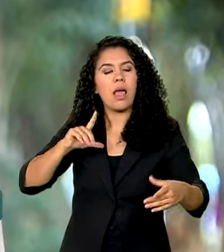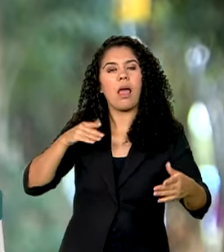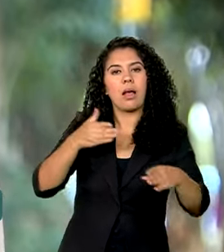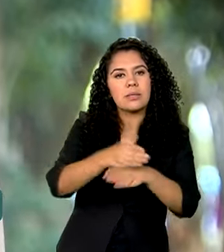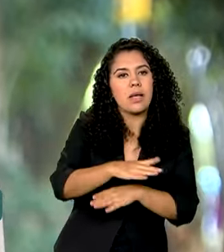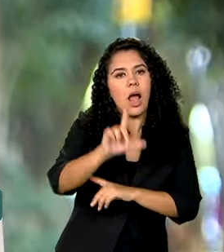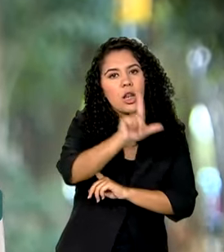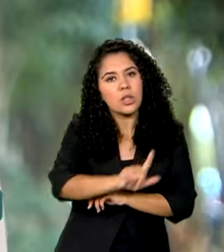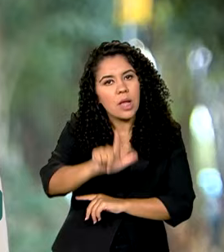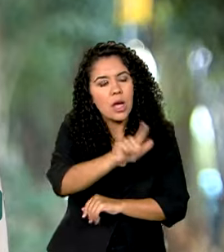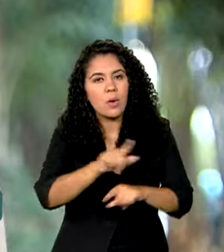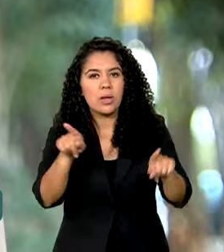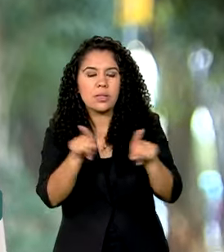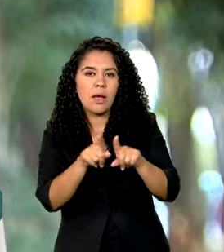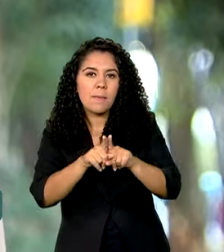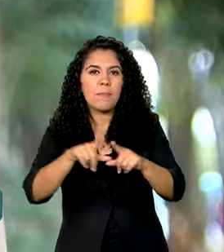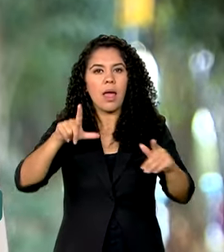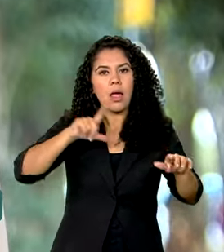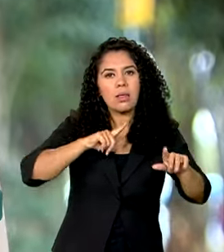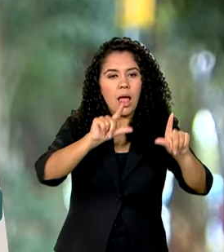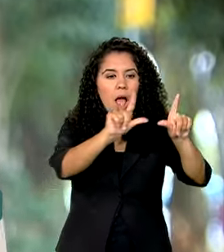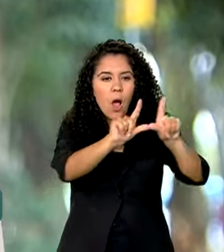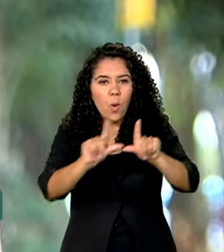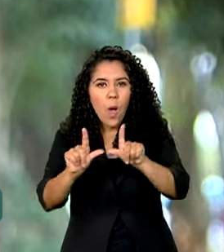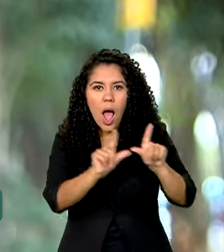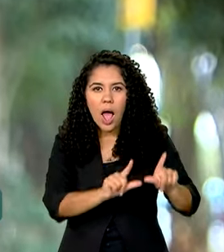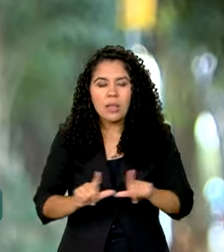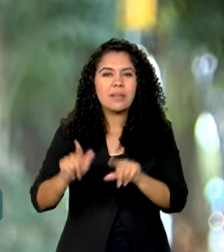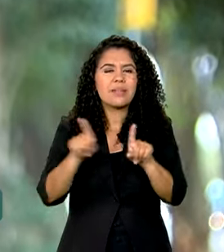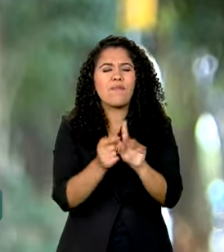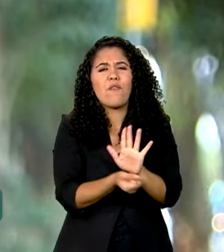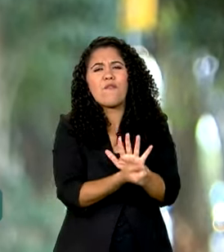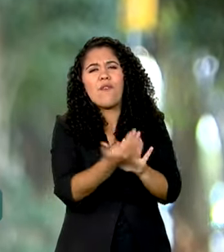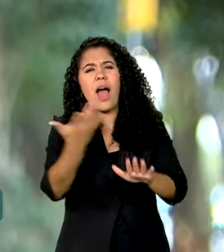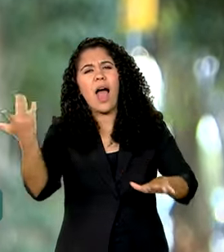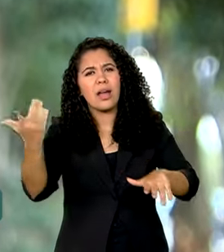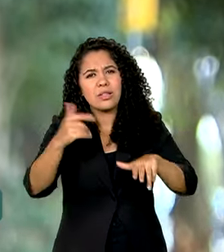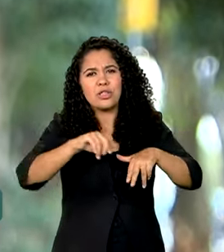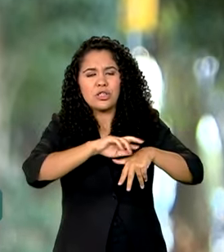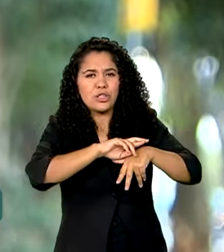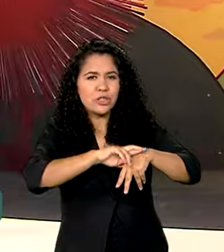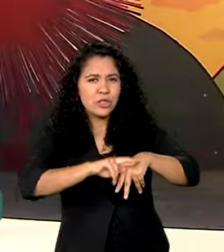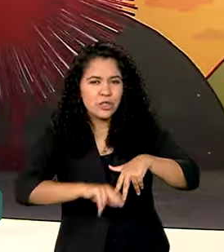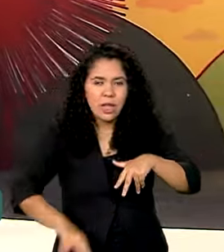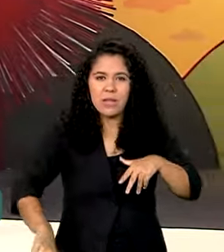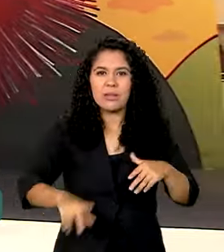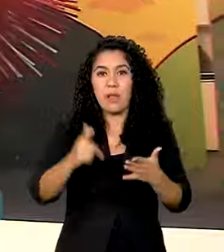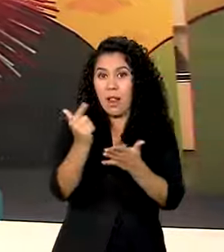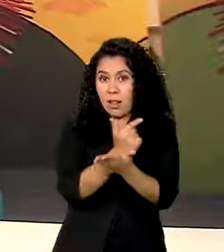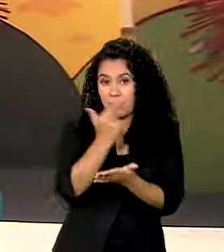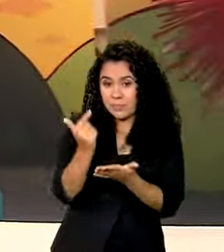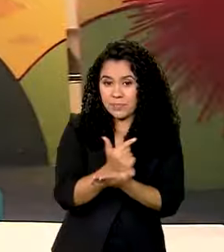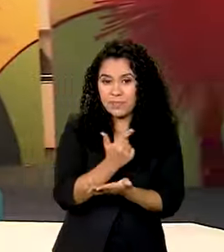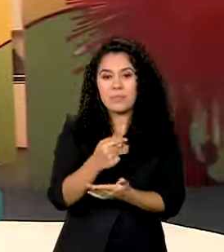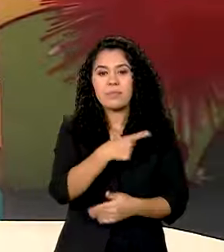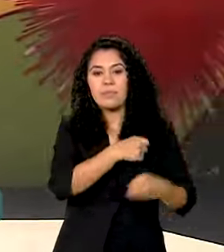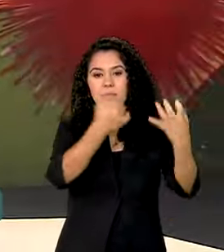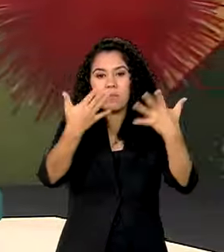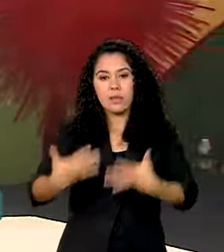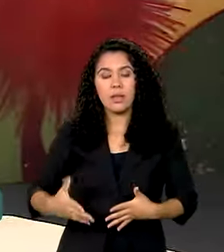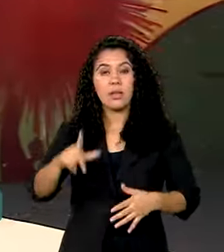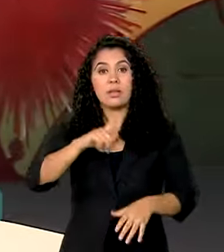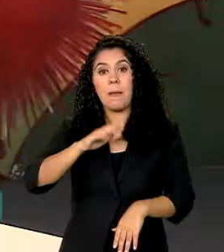universal, ilustrações, quadrinhos e uma variedade de gêneros literários. Com a ampliação, mais de 5